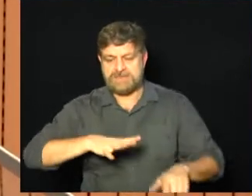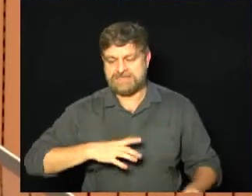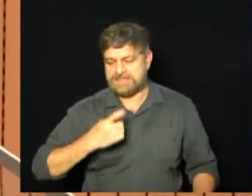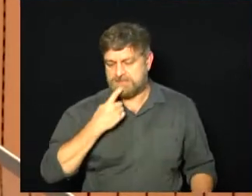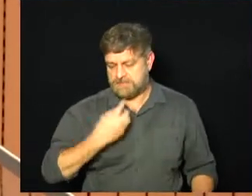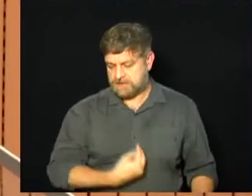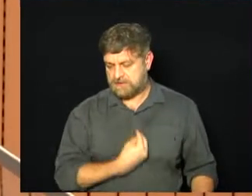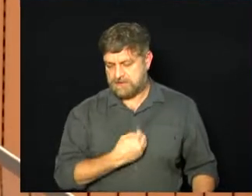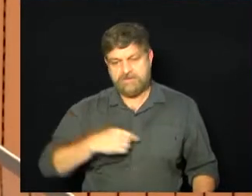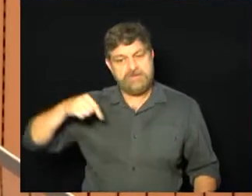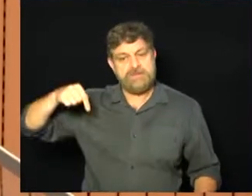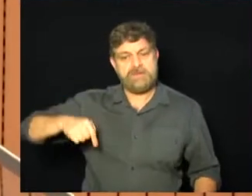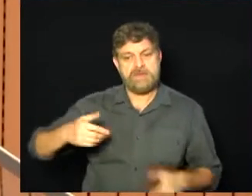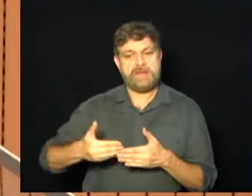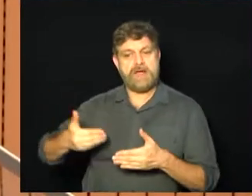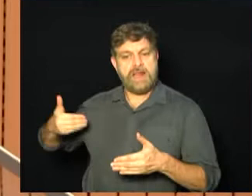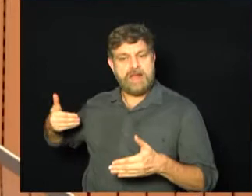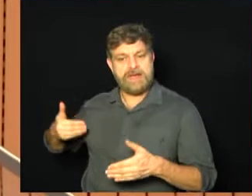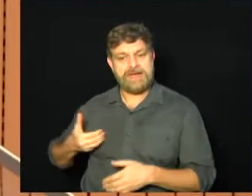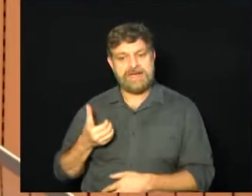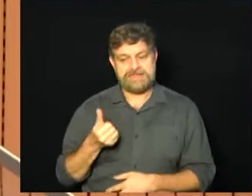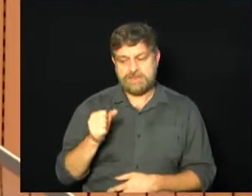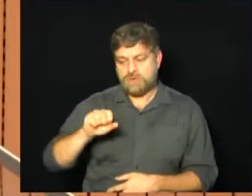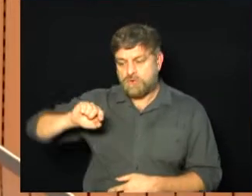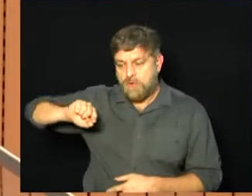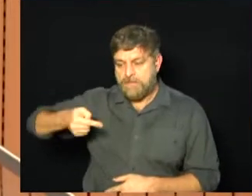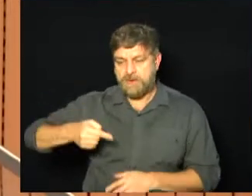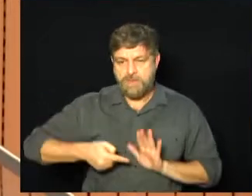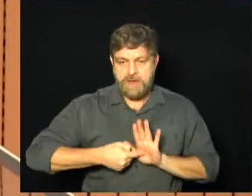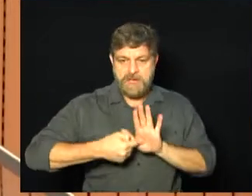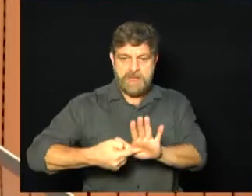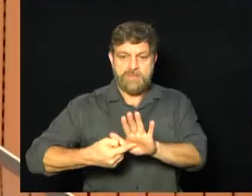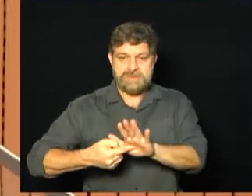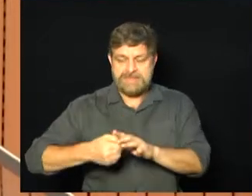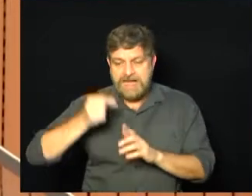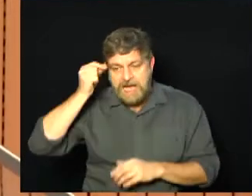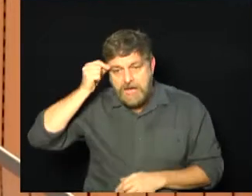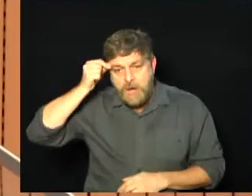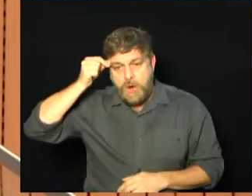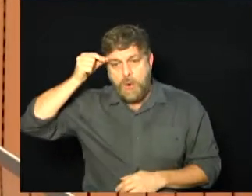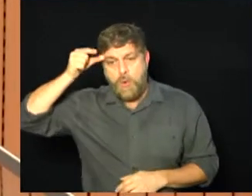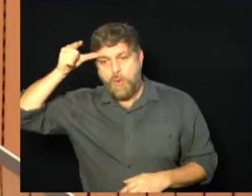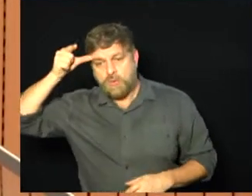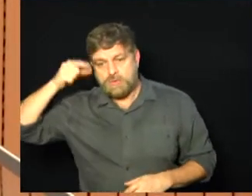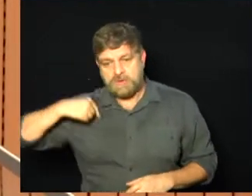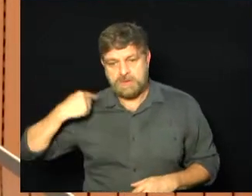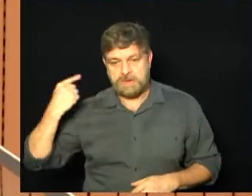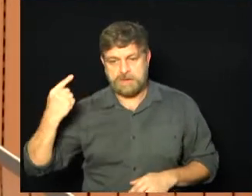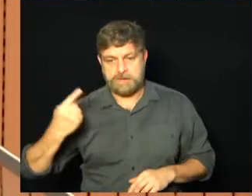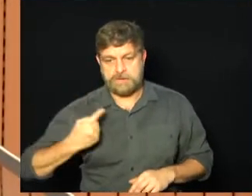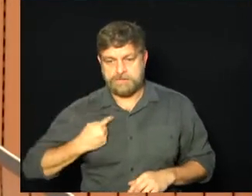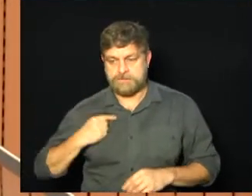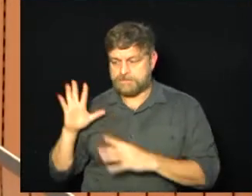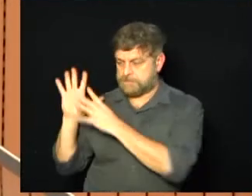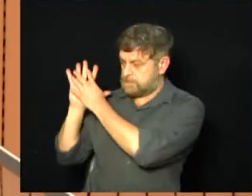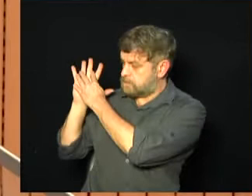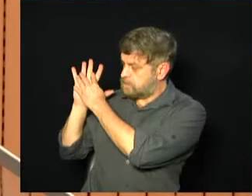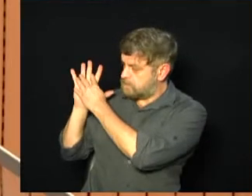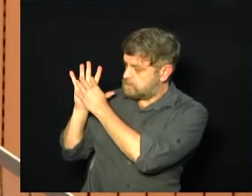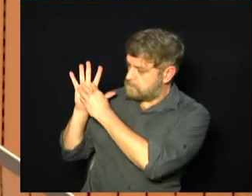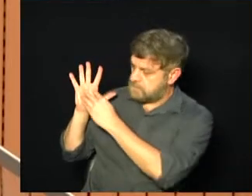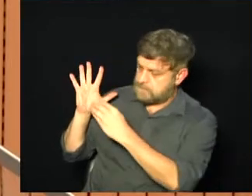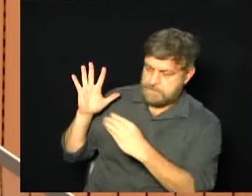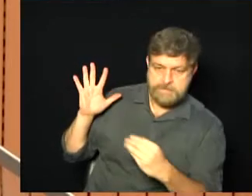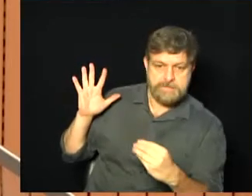época e apontar-lhe o caminho da cultura. Reproduzamos o que registra o